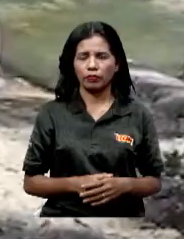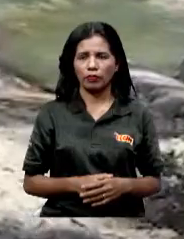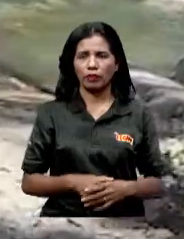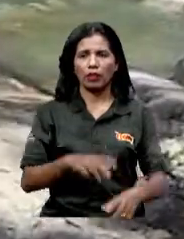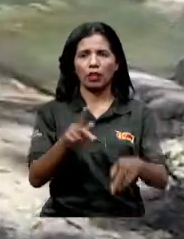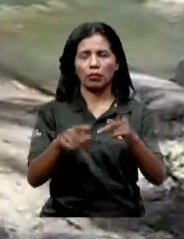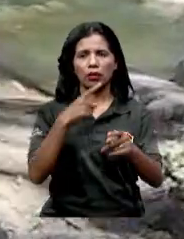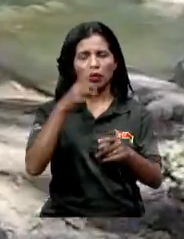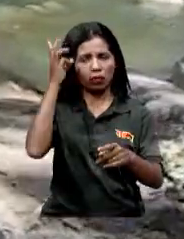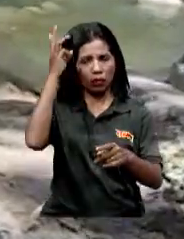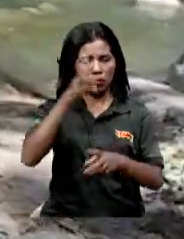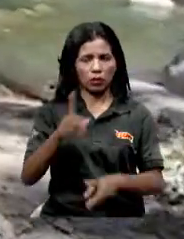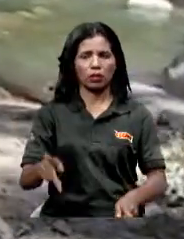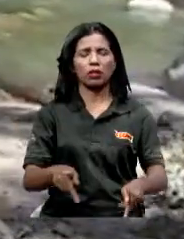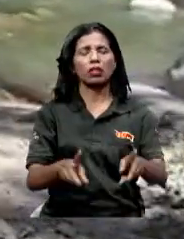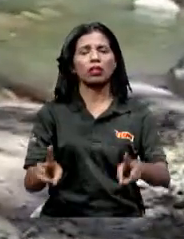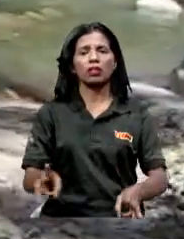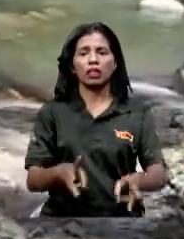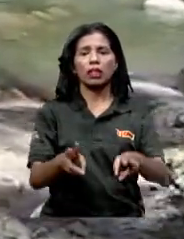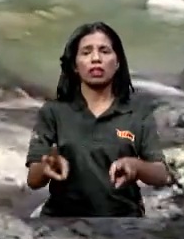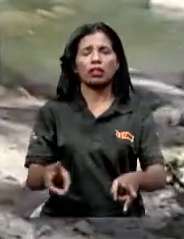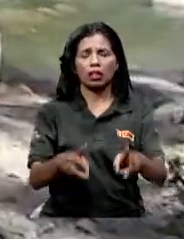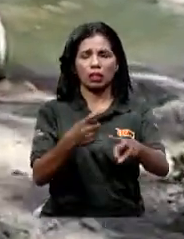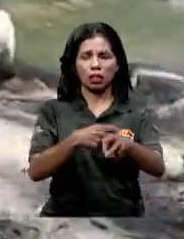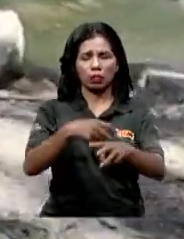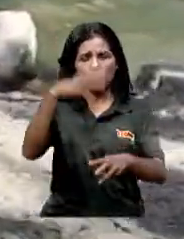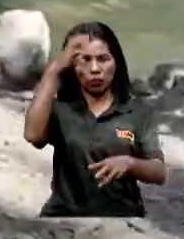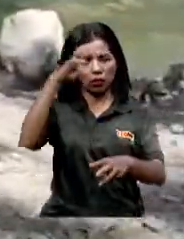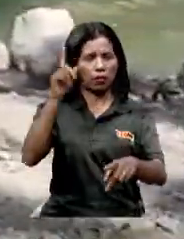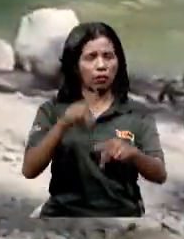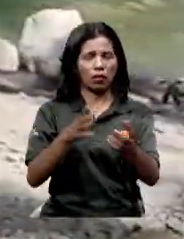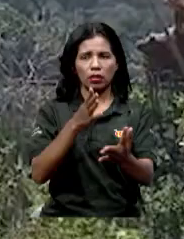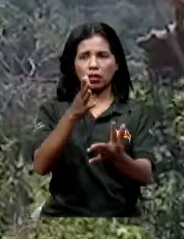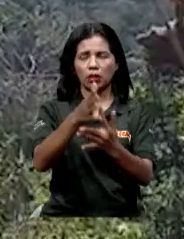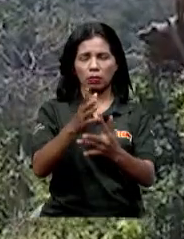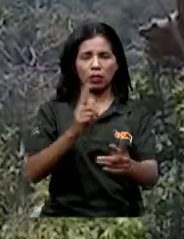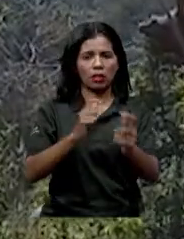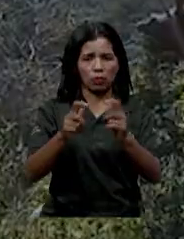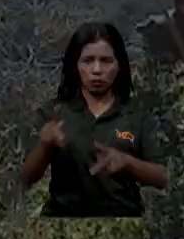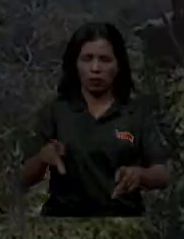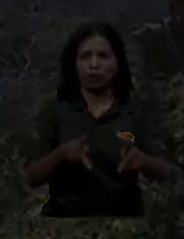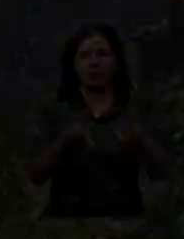Comunidade Mos preocupa com a estrada, também é tempo dan, la bela acesso para transporte público. Feliciano Venancio Belo, GMN.